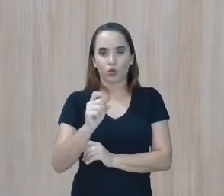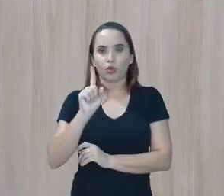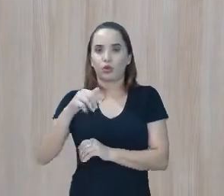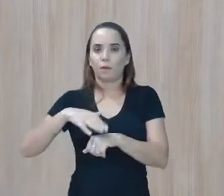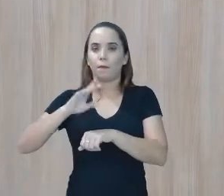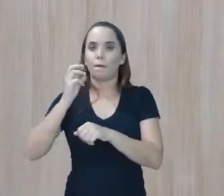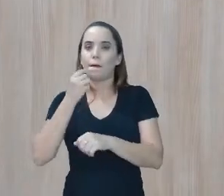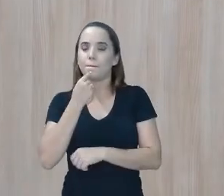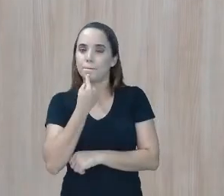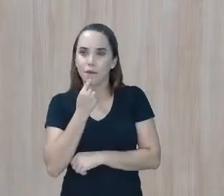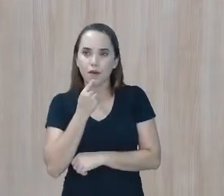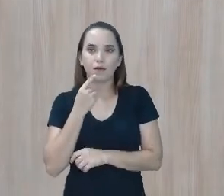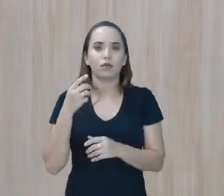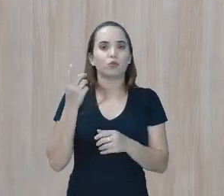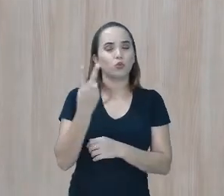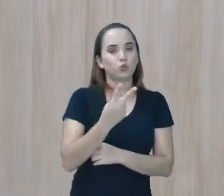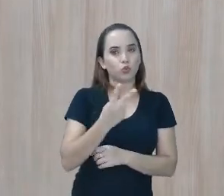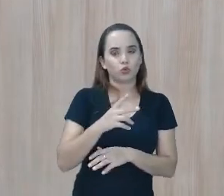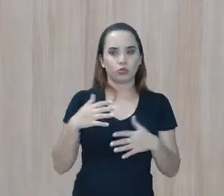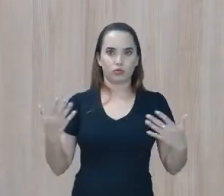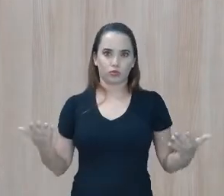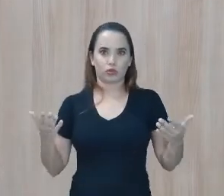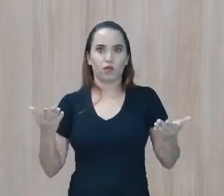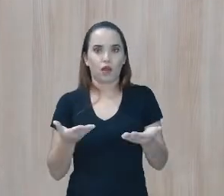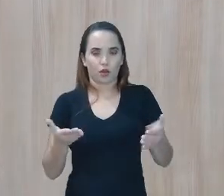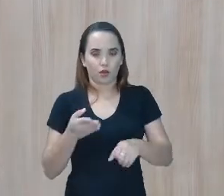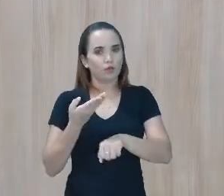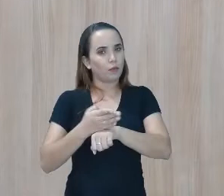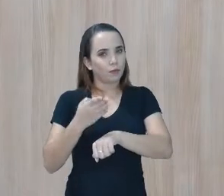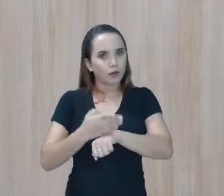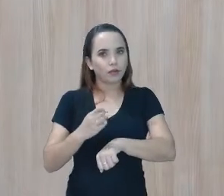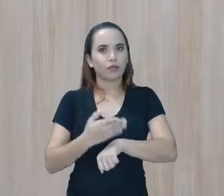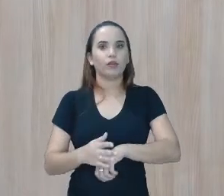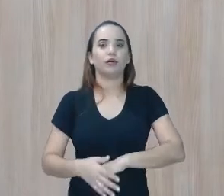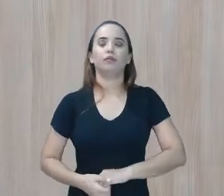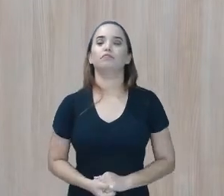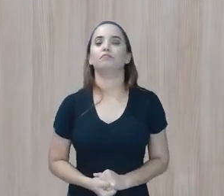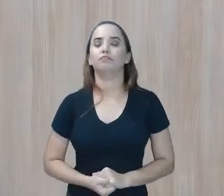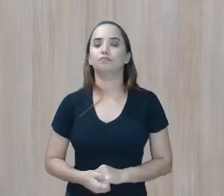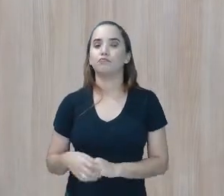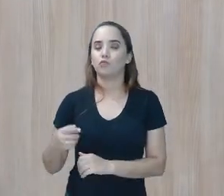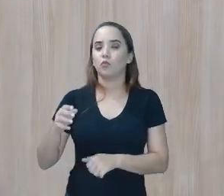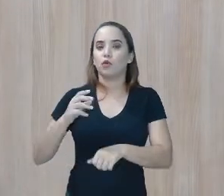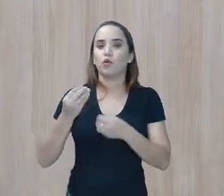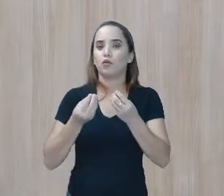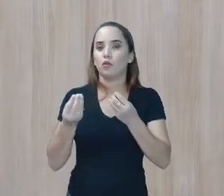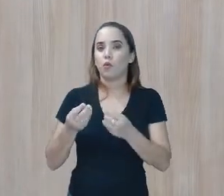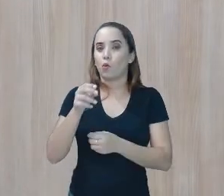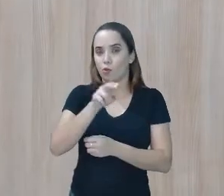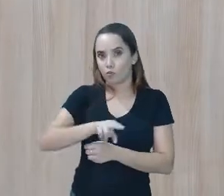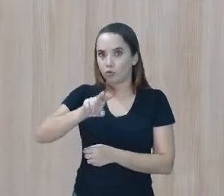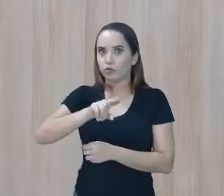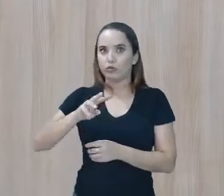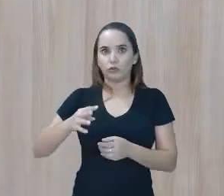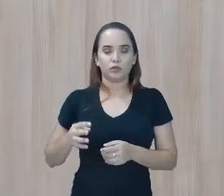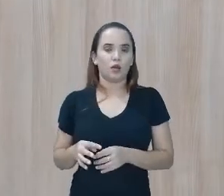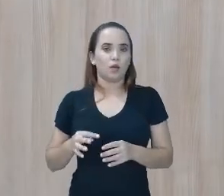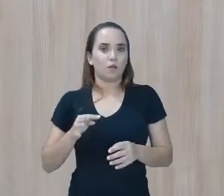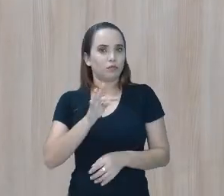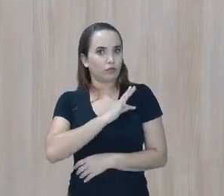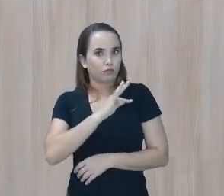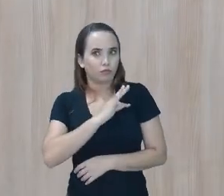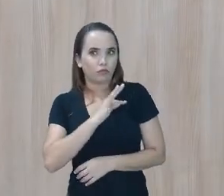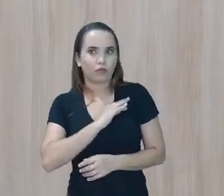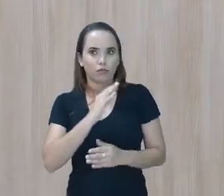Então, vamos começar agora a fazer a prática, ou seja, vamos ver no momento em que a gente usa as técnicas para fazer